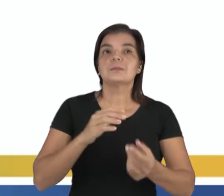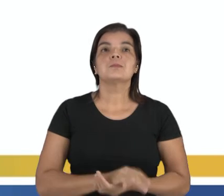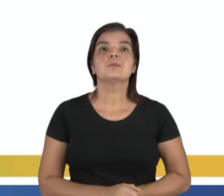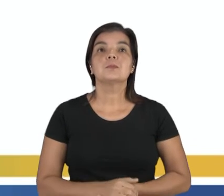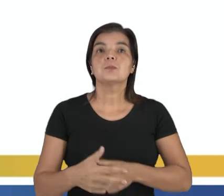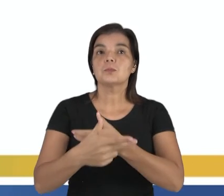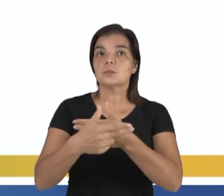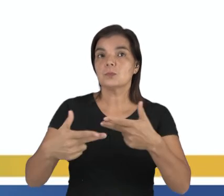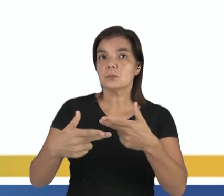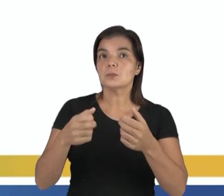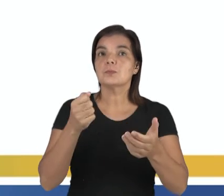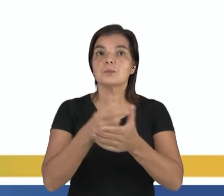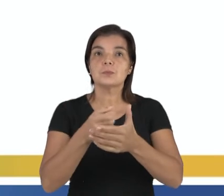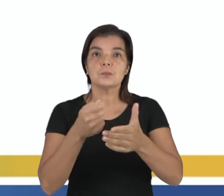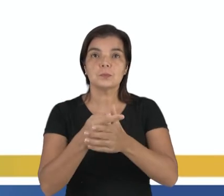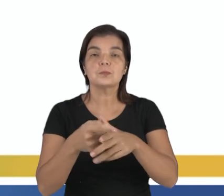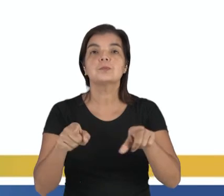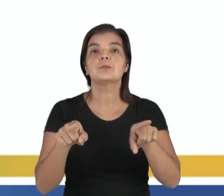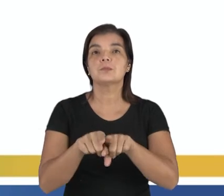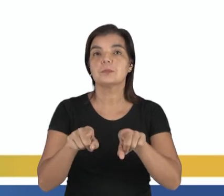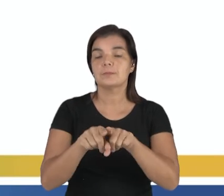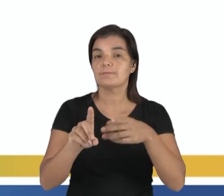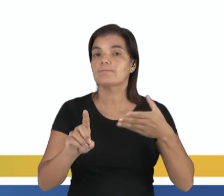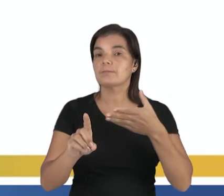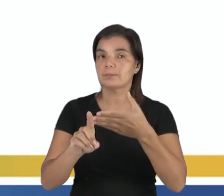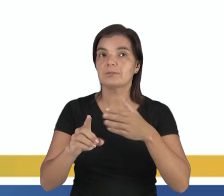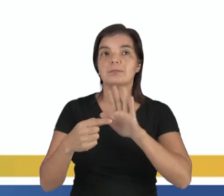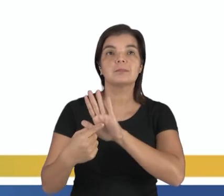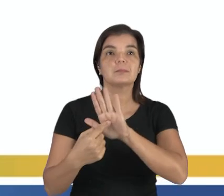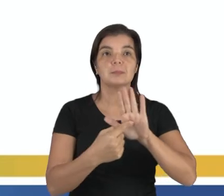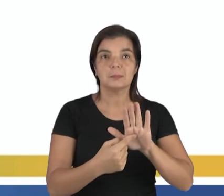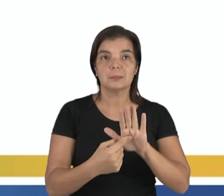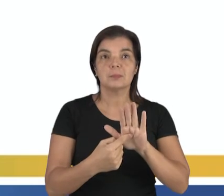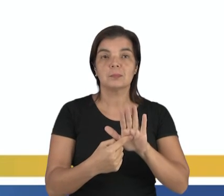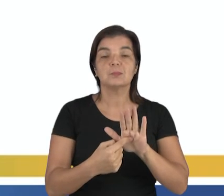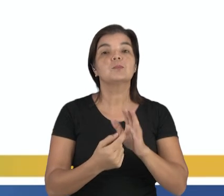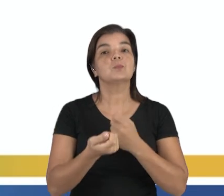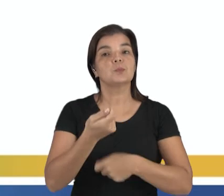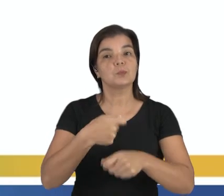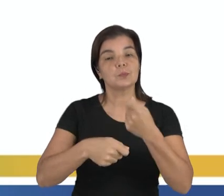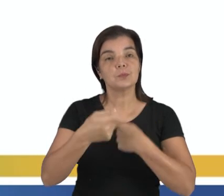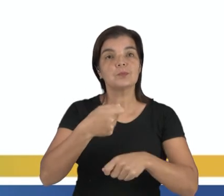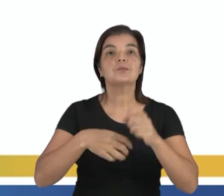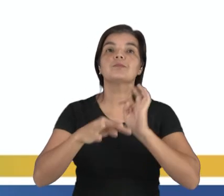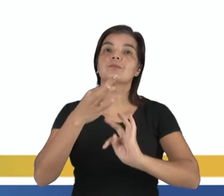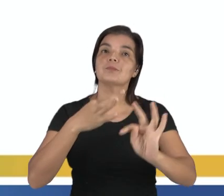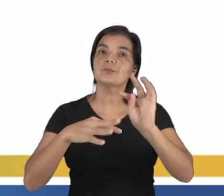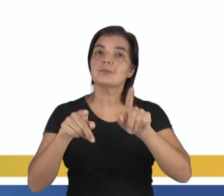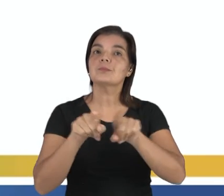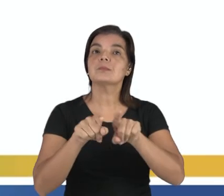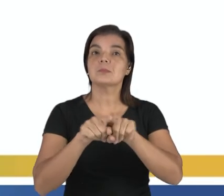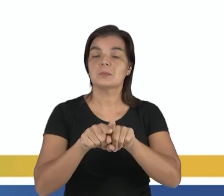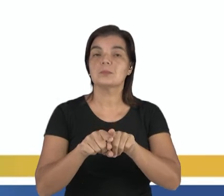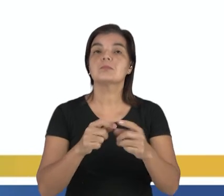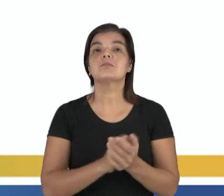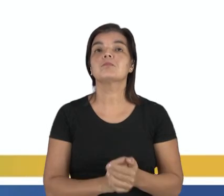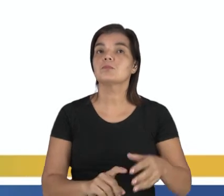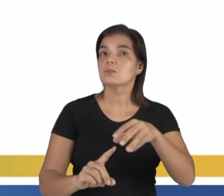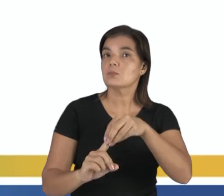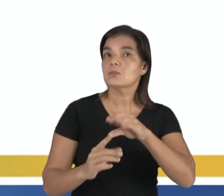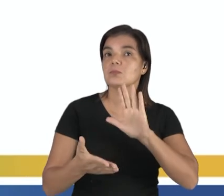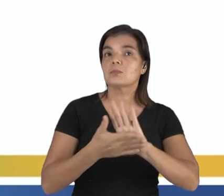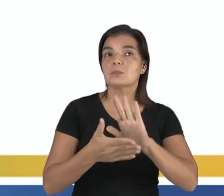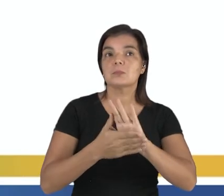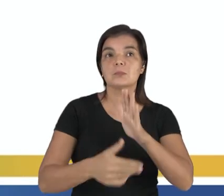lá. Os produtos e seu consumo constituem a meta declarada do empreendimento tecnológico. Essa meta foi